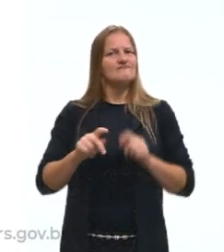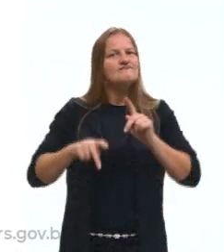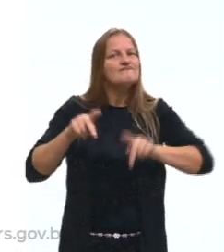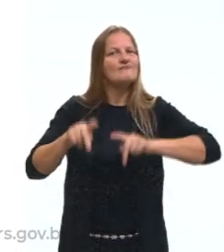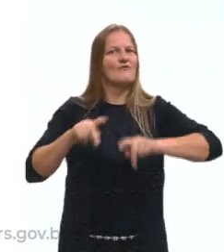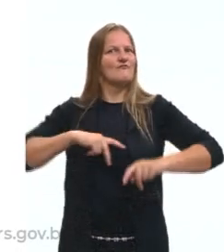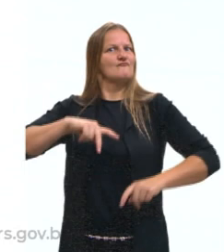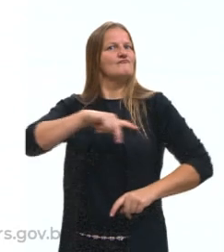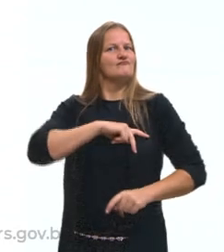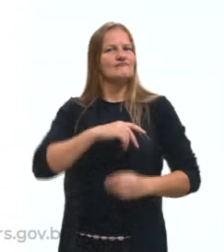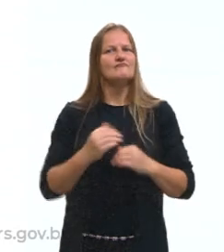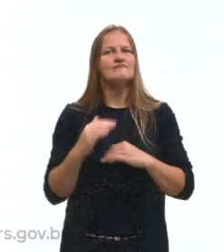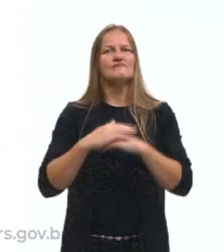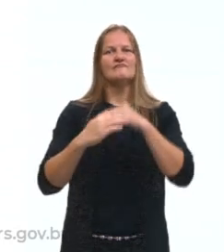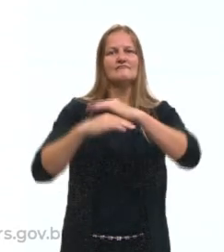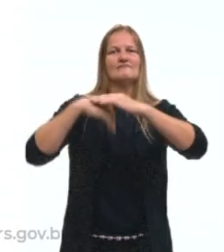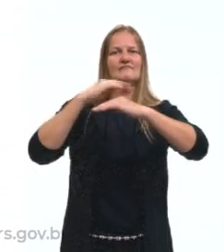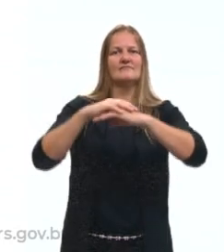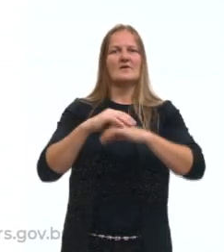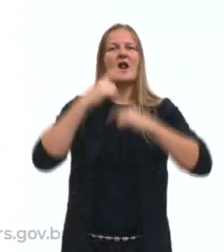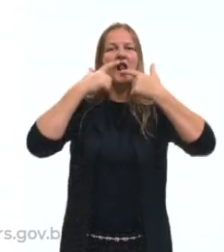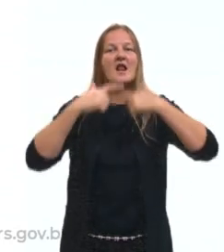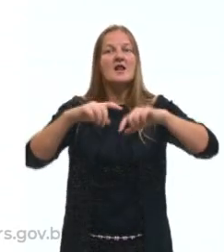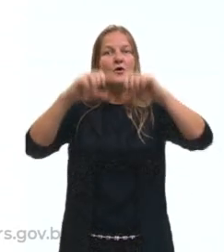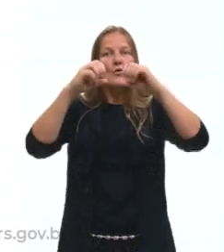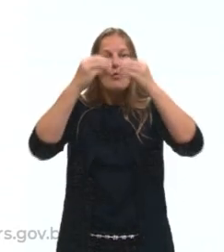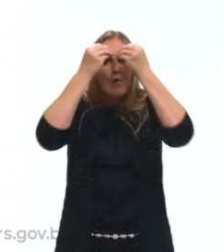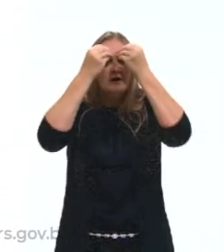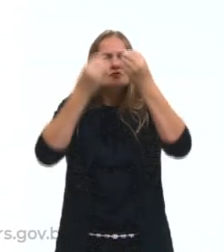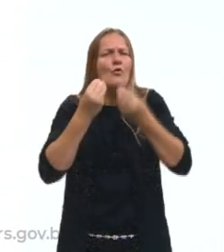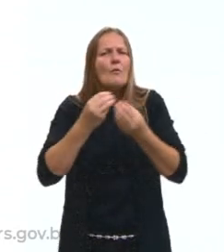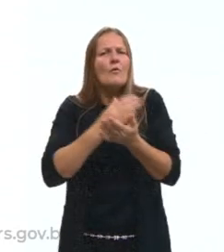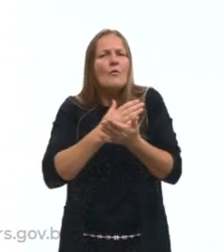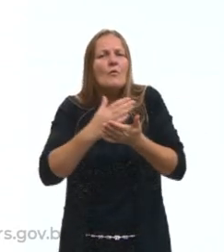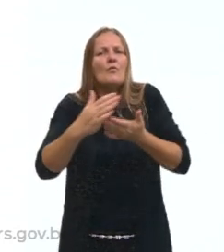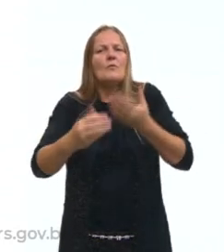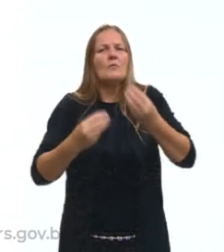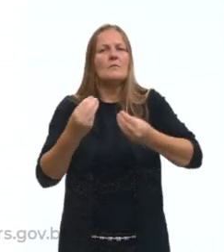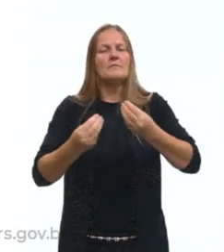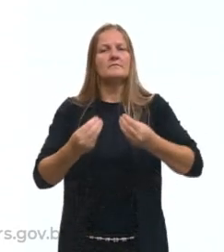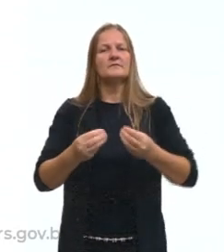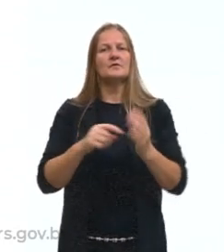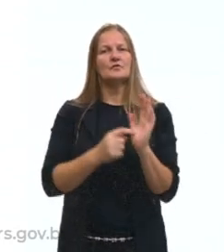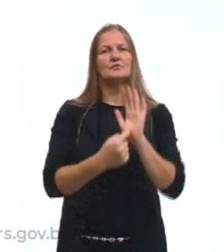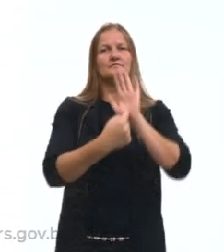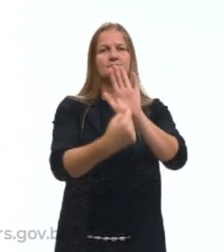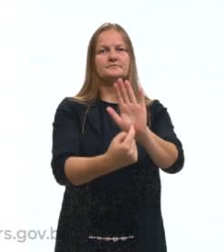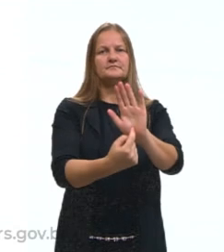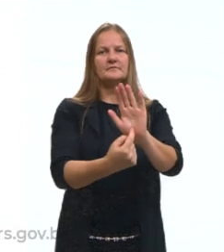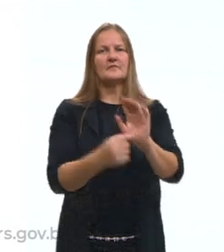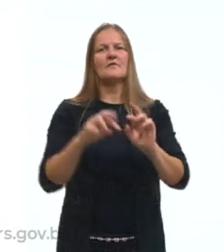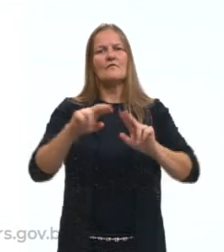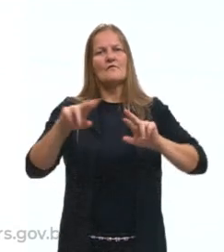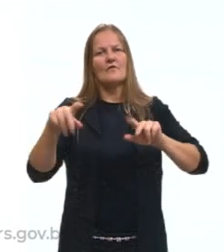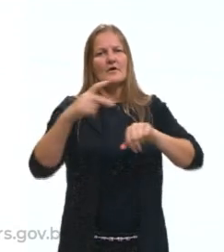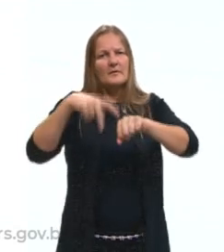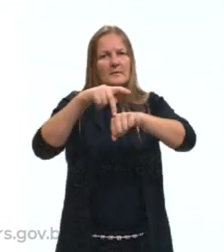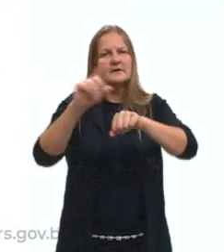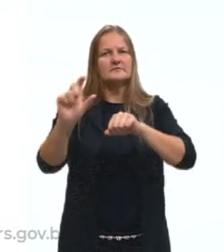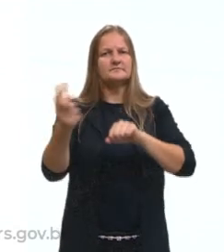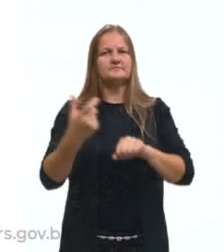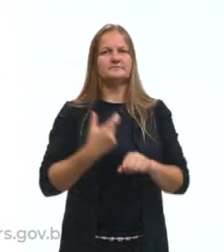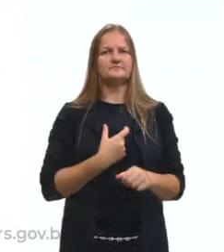certo e a partir desta linguagem então e vamos vamos nos apresentando os estrangeirismos